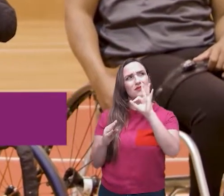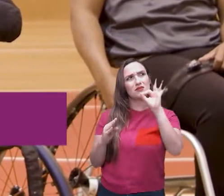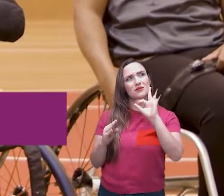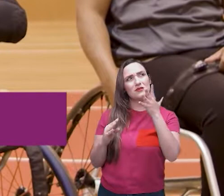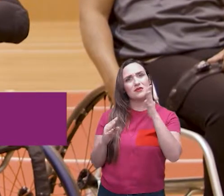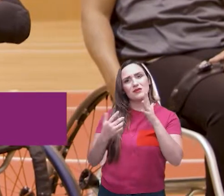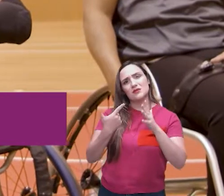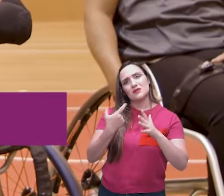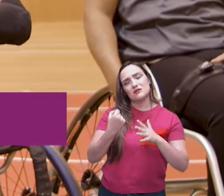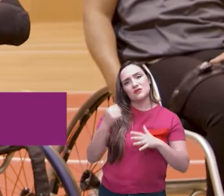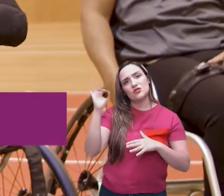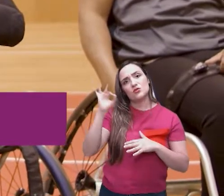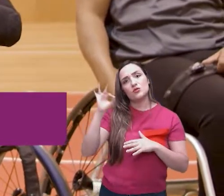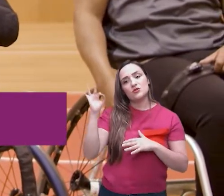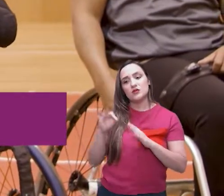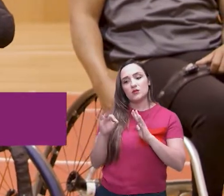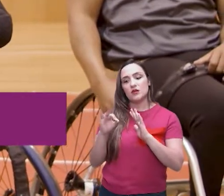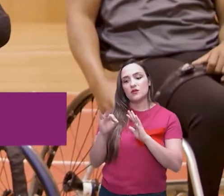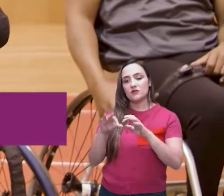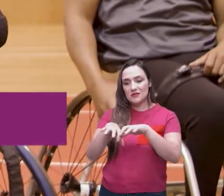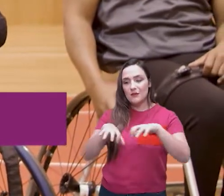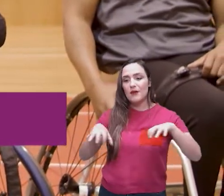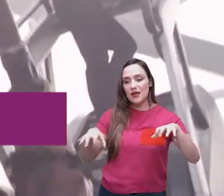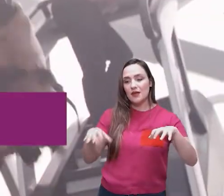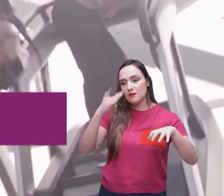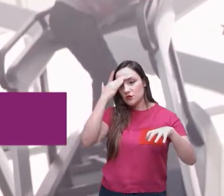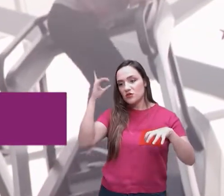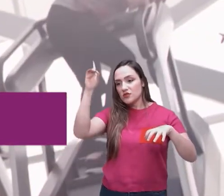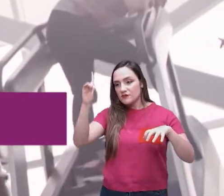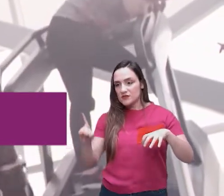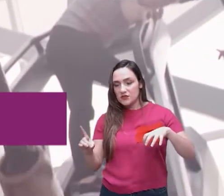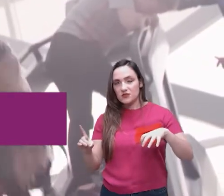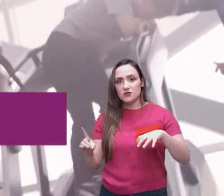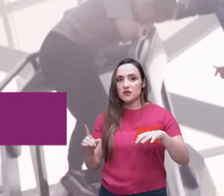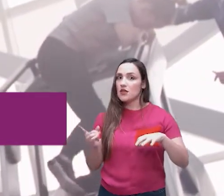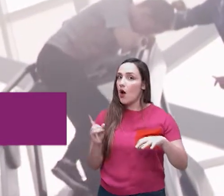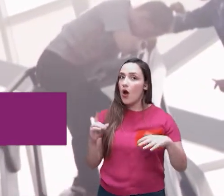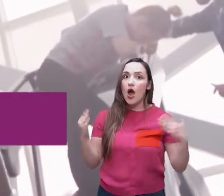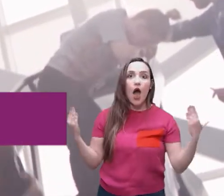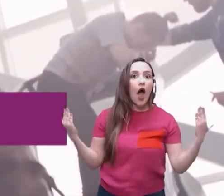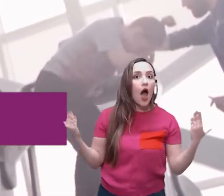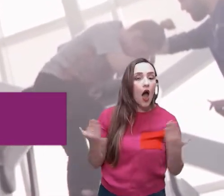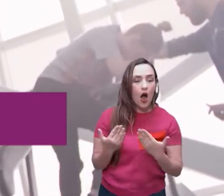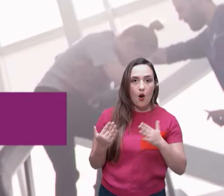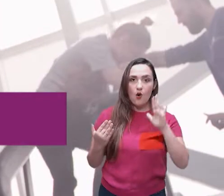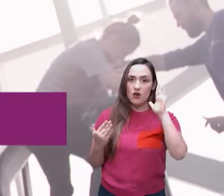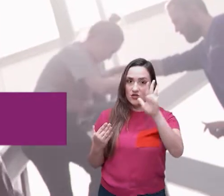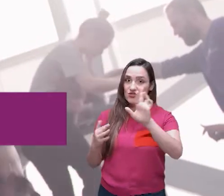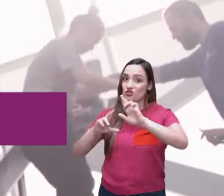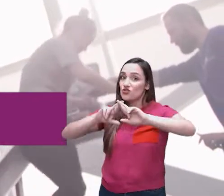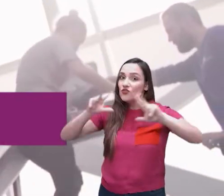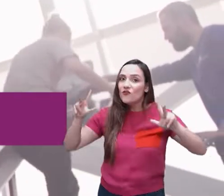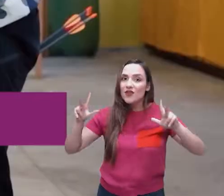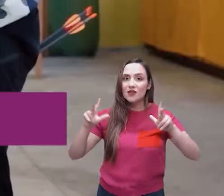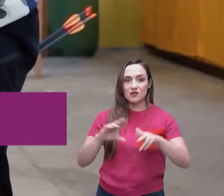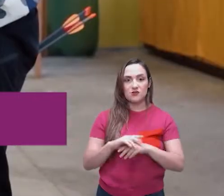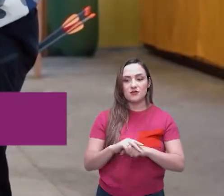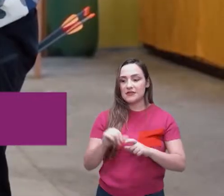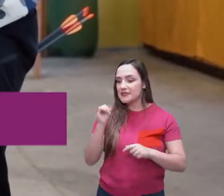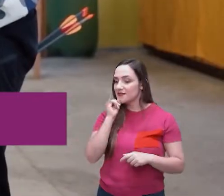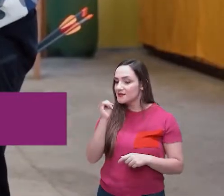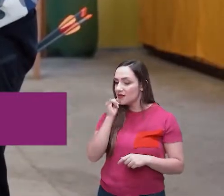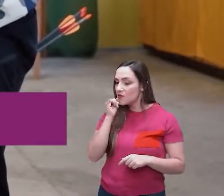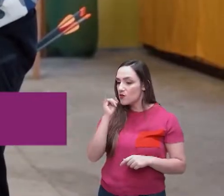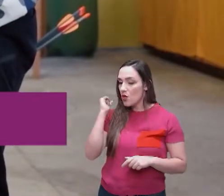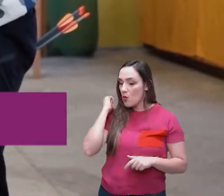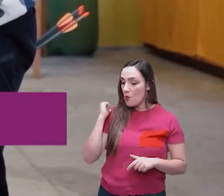percentual de 20% para o Paralímpico. Não, agora a gente tem a Bolsa Atleta Nacional Paralímpico. Então, eles